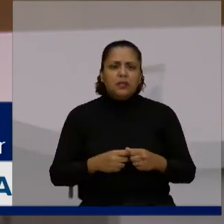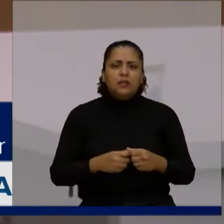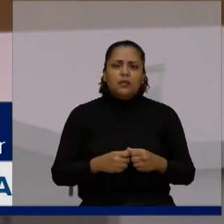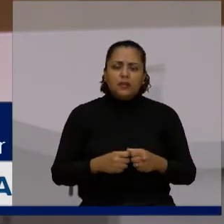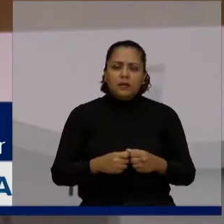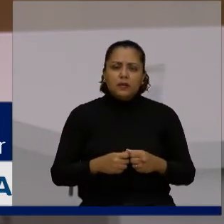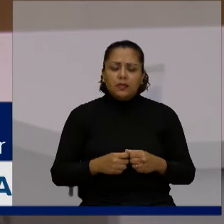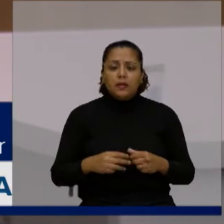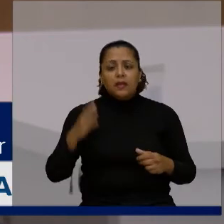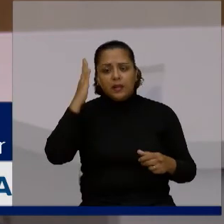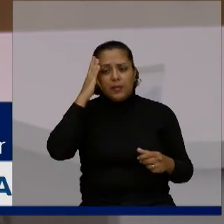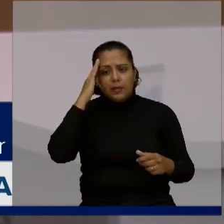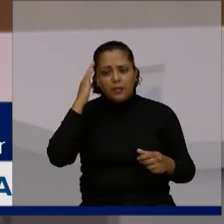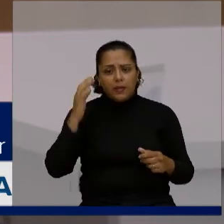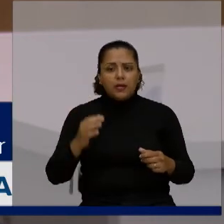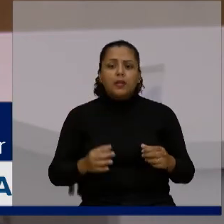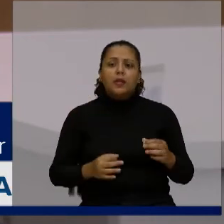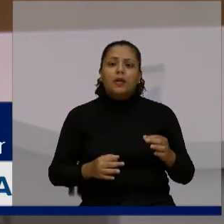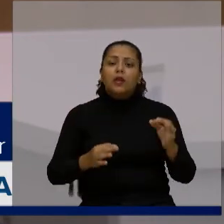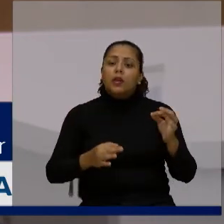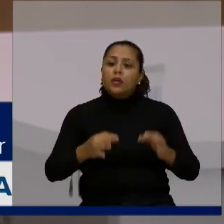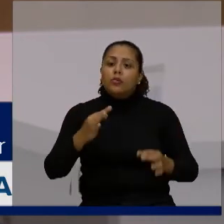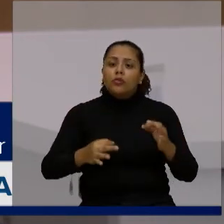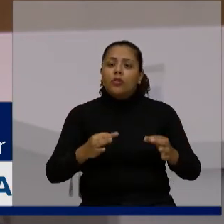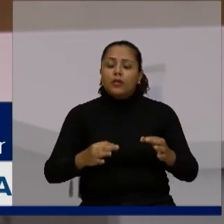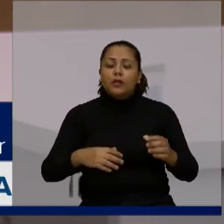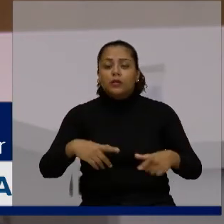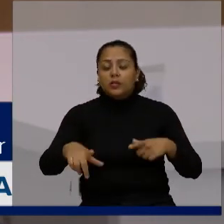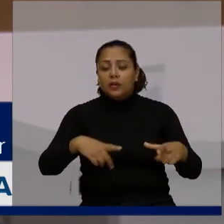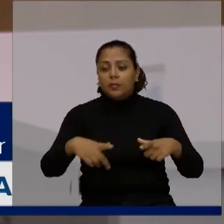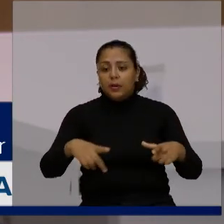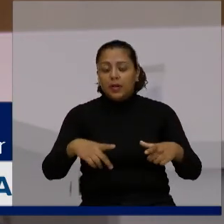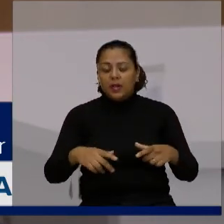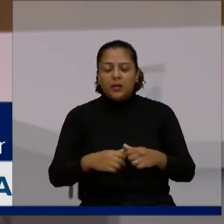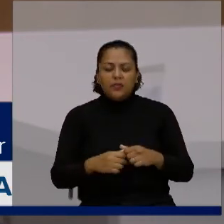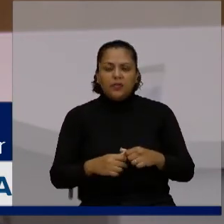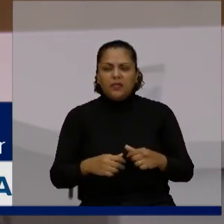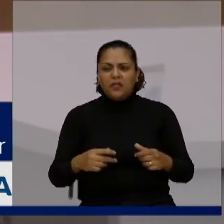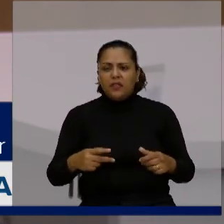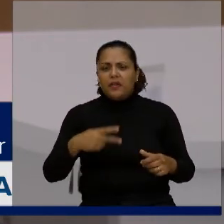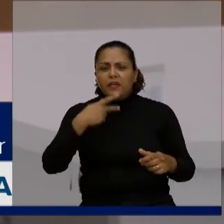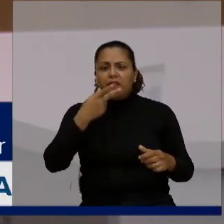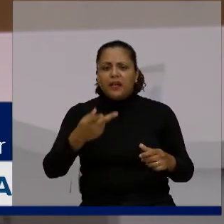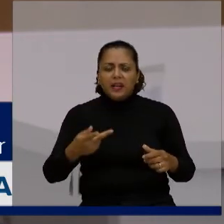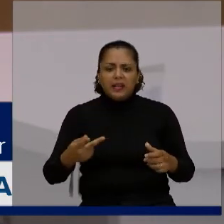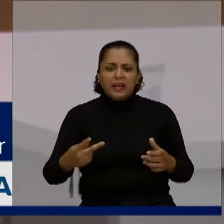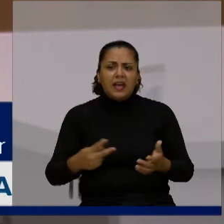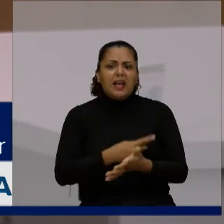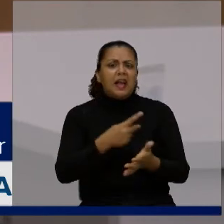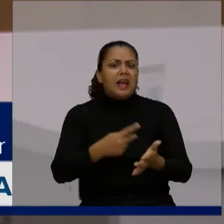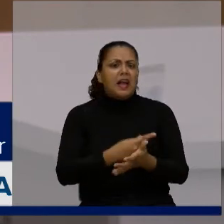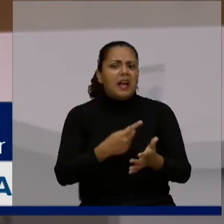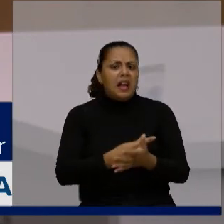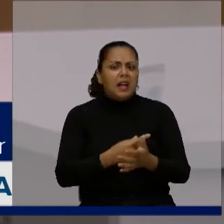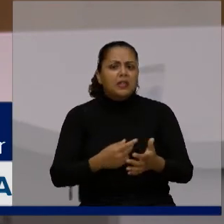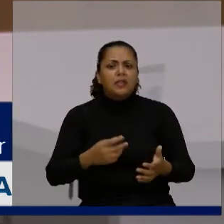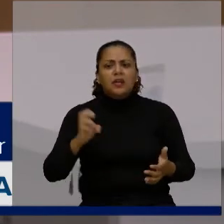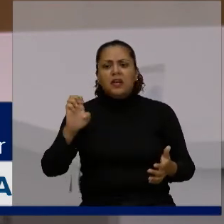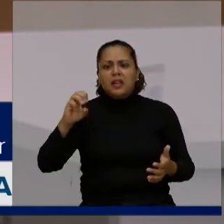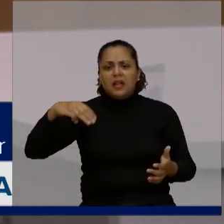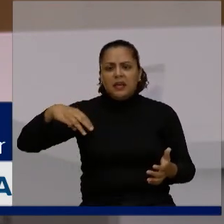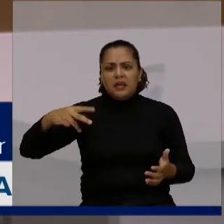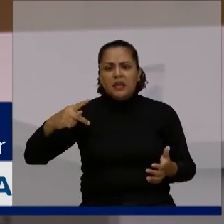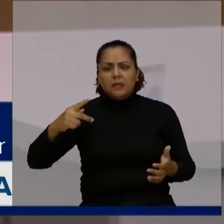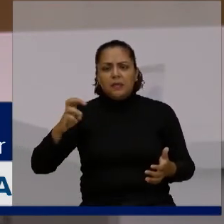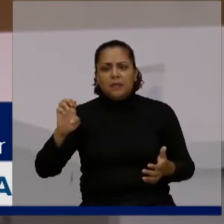gente sabe, às vezes demoniza o empreendedor. Né, é quase uma tese marxista aí, de que o empreendedor é mau, é